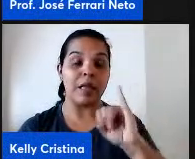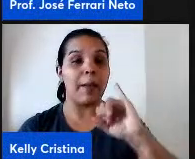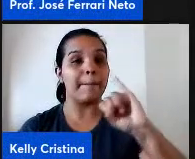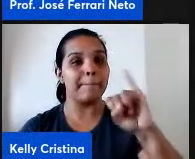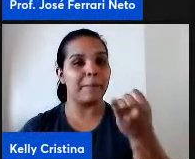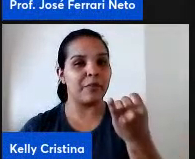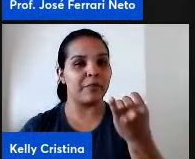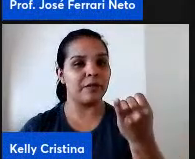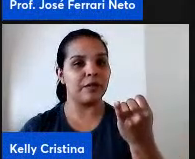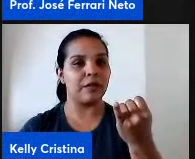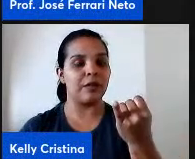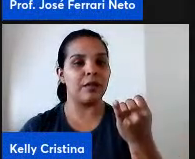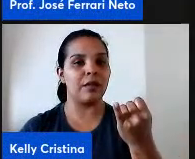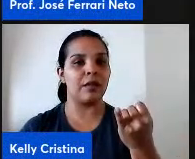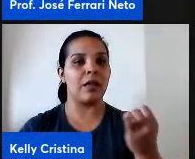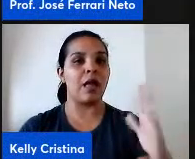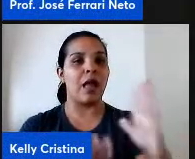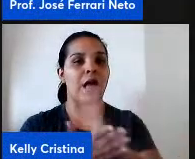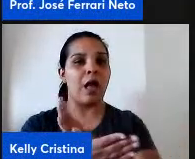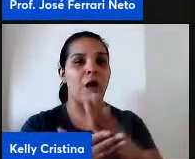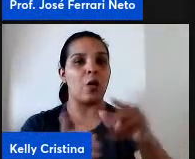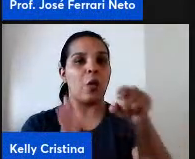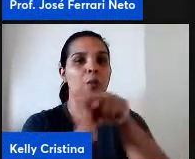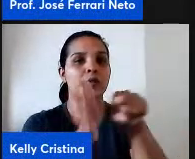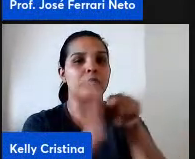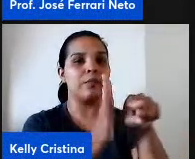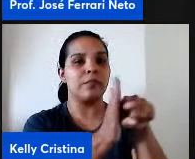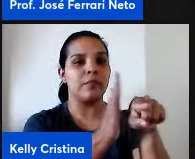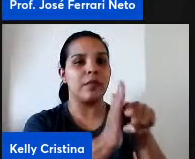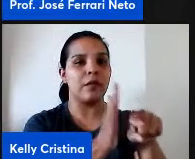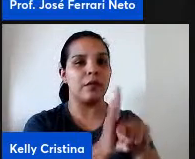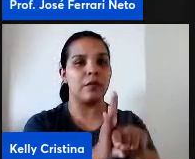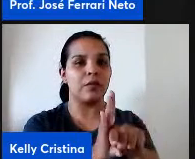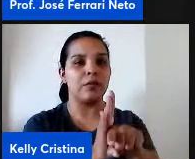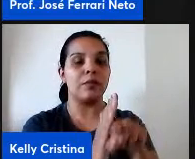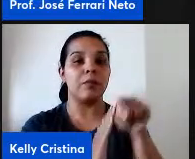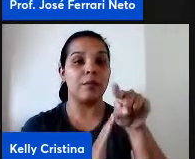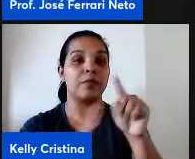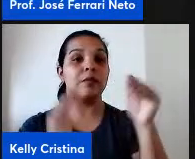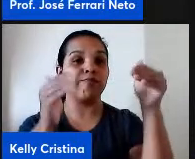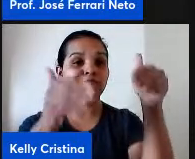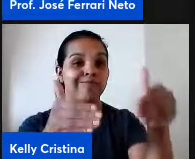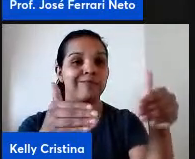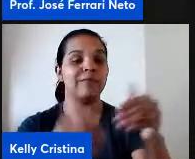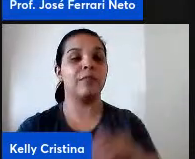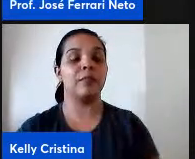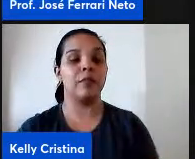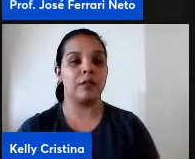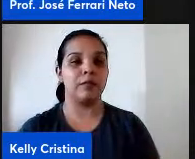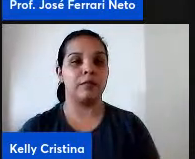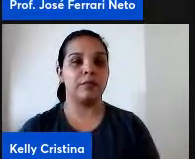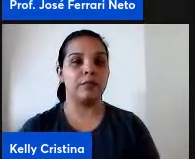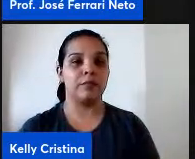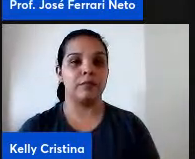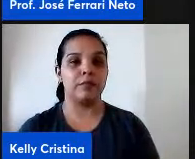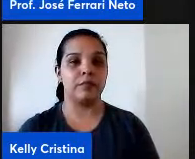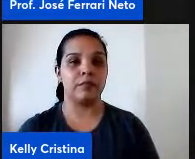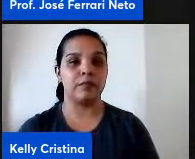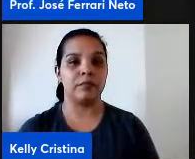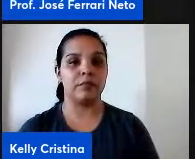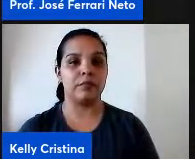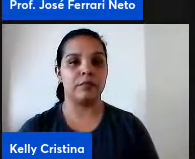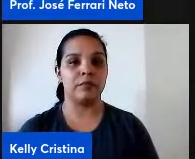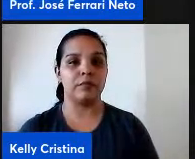isso. Há algumas perguntas aqui, Ângela, uma até é para ti especificamente, né? Que é